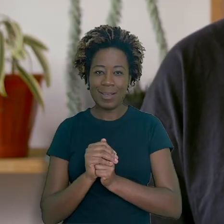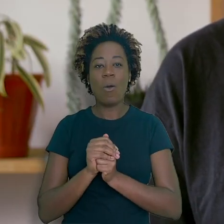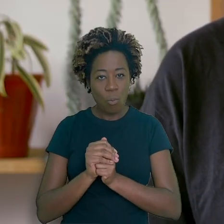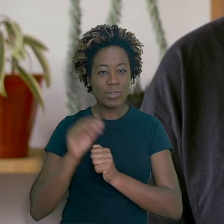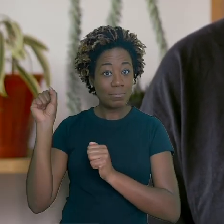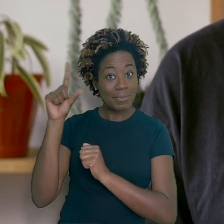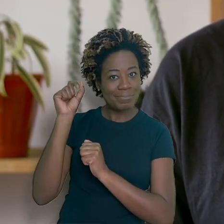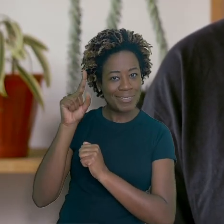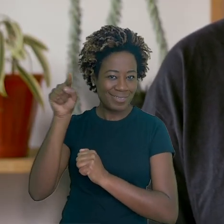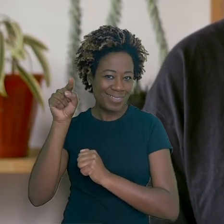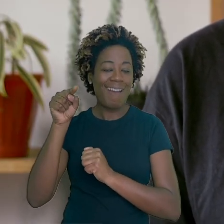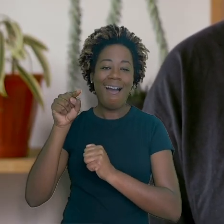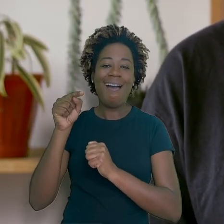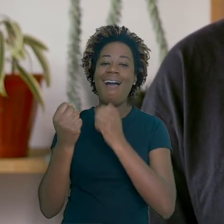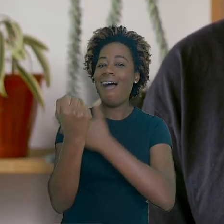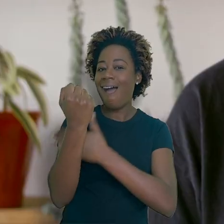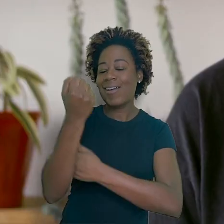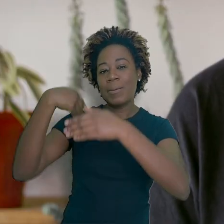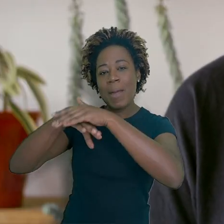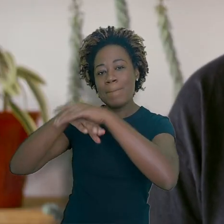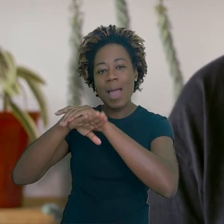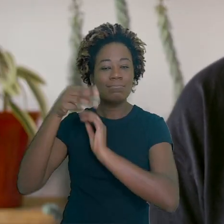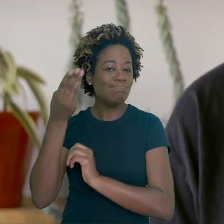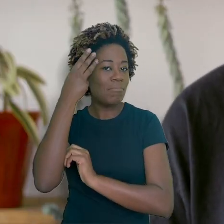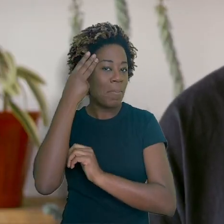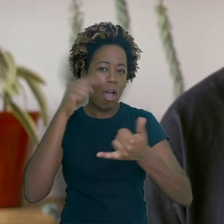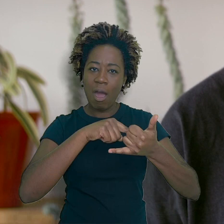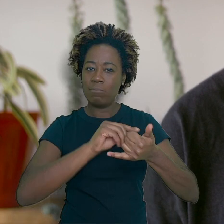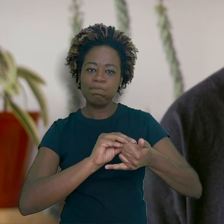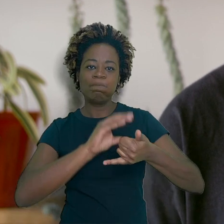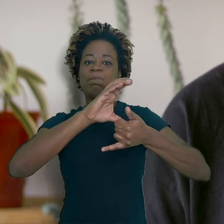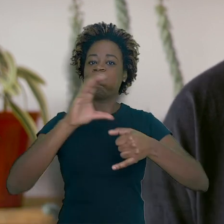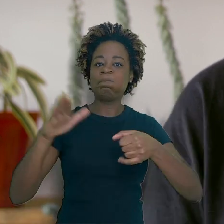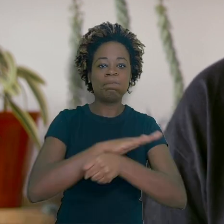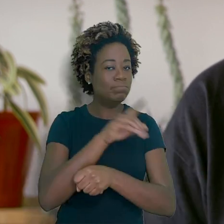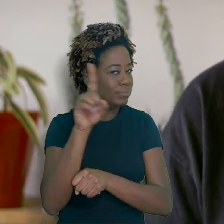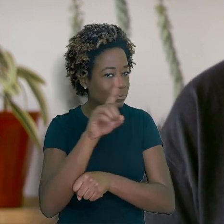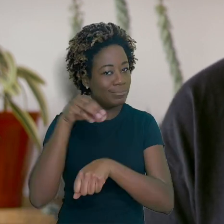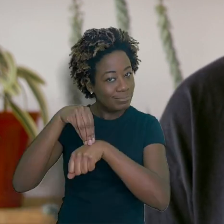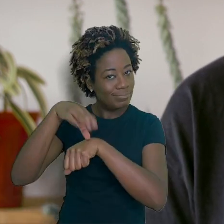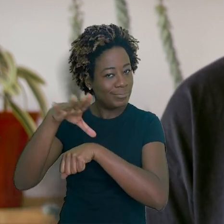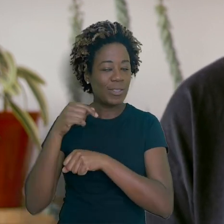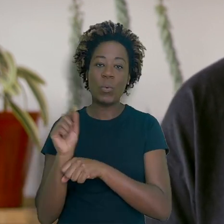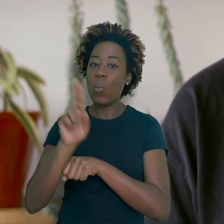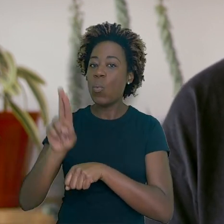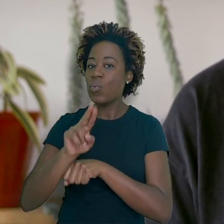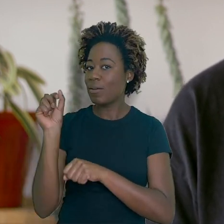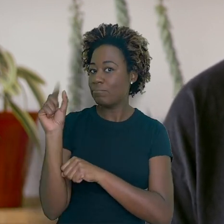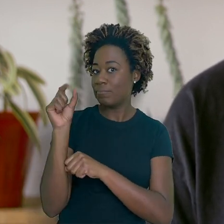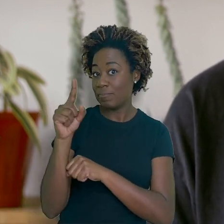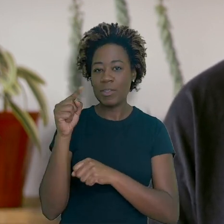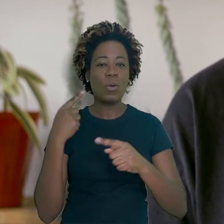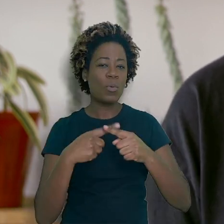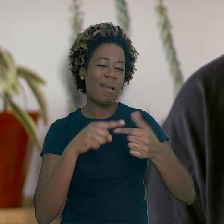o Telegram para guardar arquivos, porque ele não sobrecarrega a memória do celular. Então, uma ótima dica para você que tem um celular